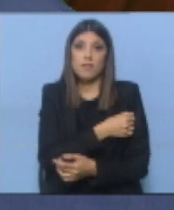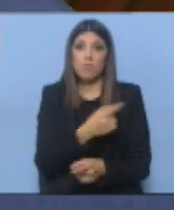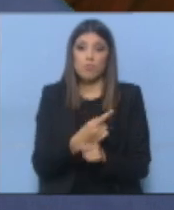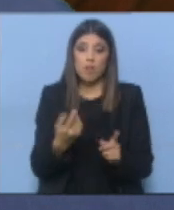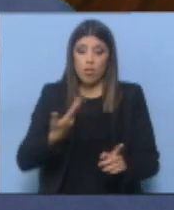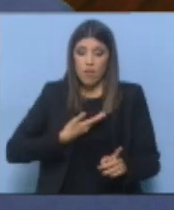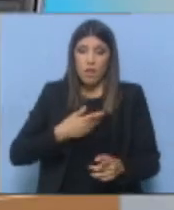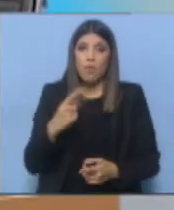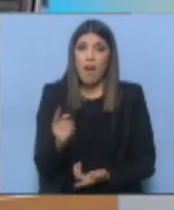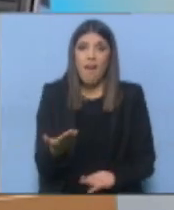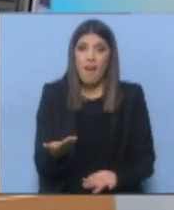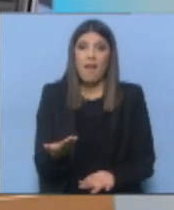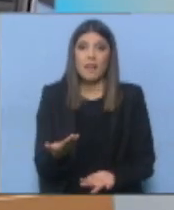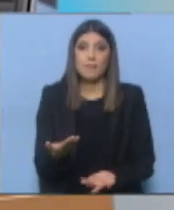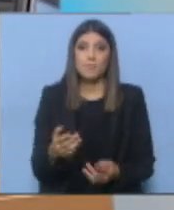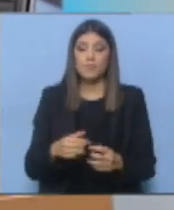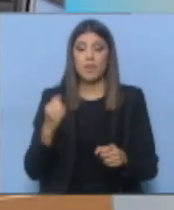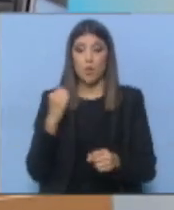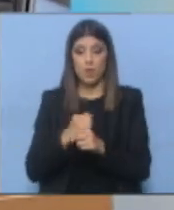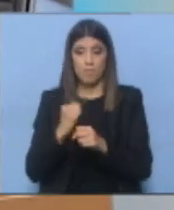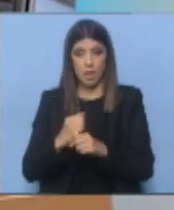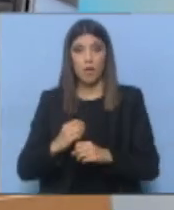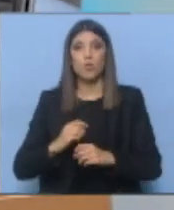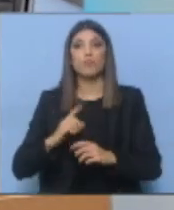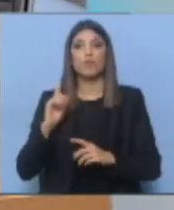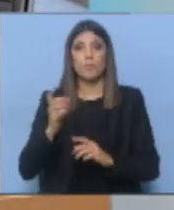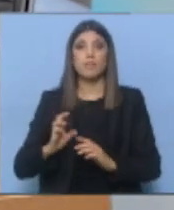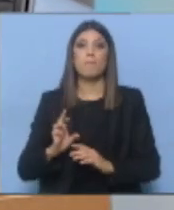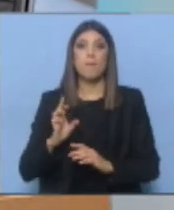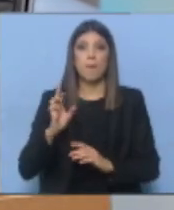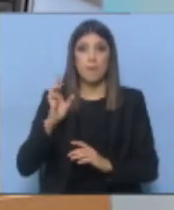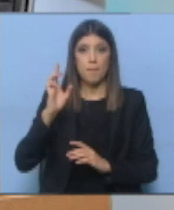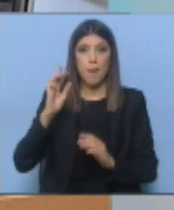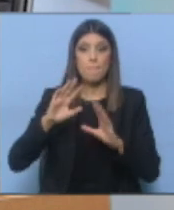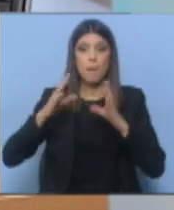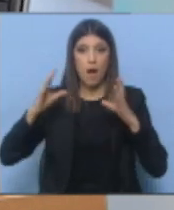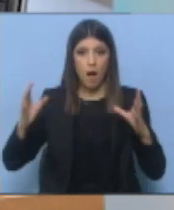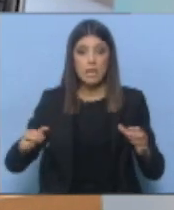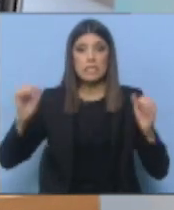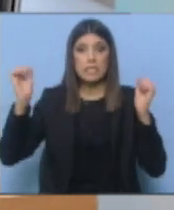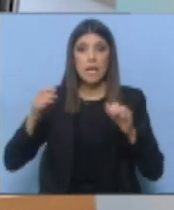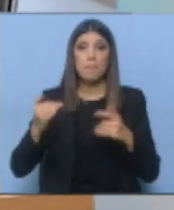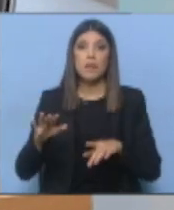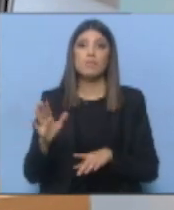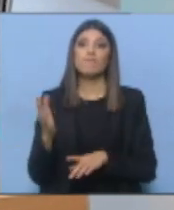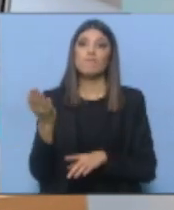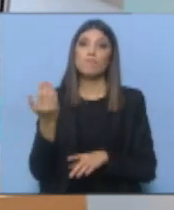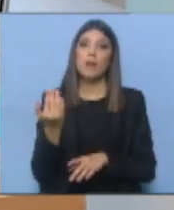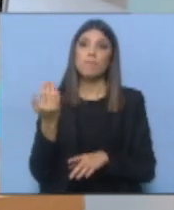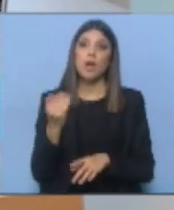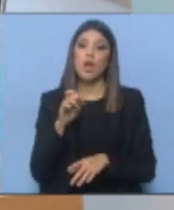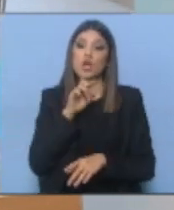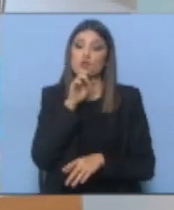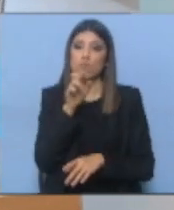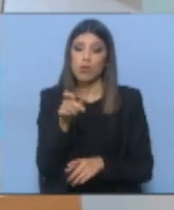habitação. O emprego está, de facto, a subir. Agora, há outro tipo de resposta, que é a resposta àquelas pessoas que,